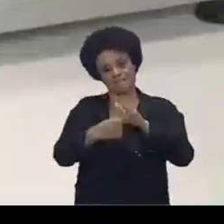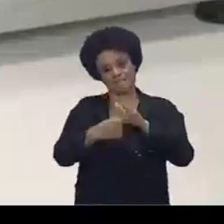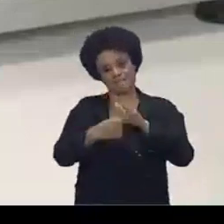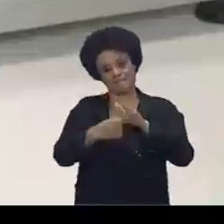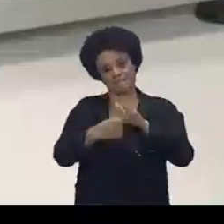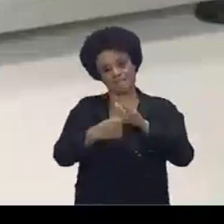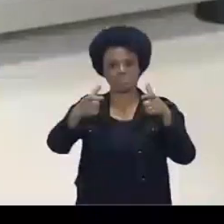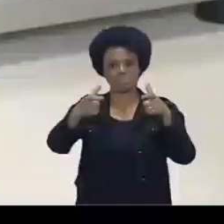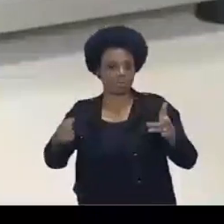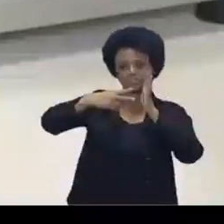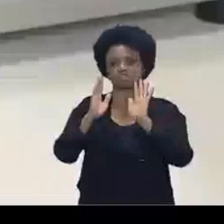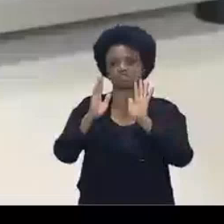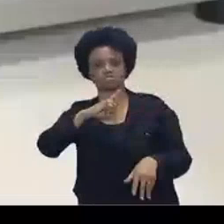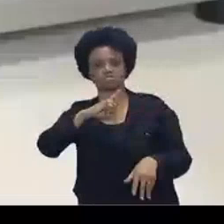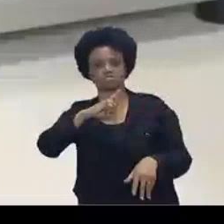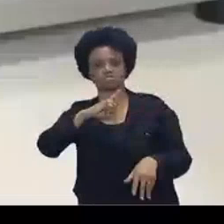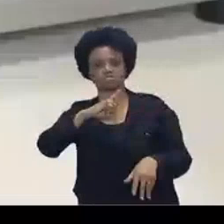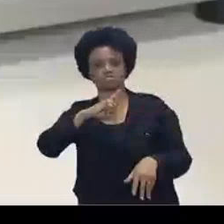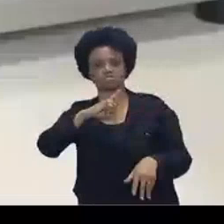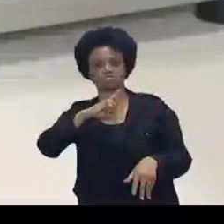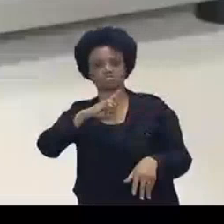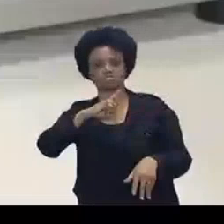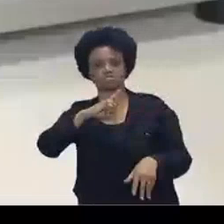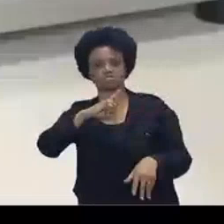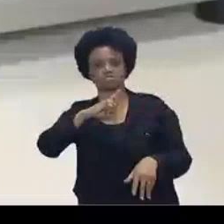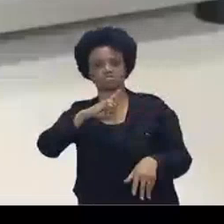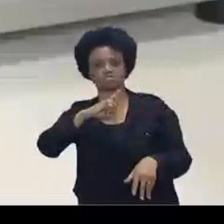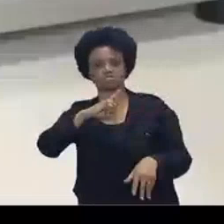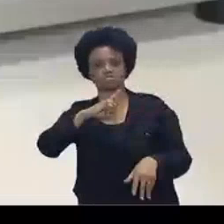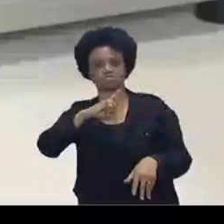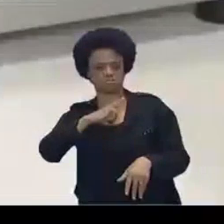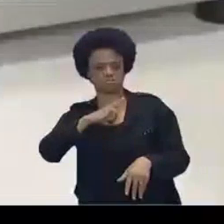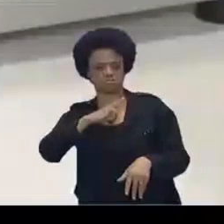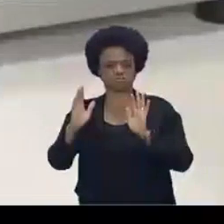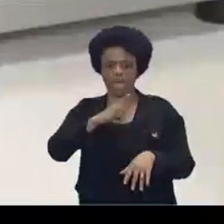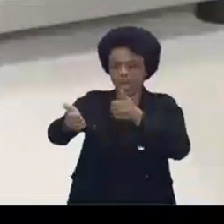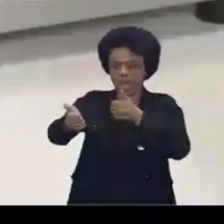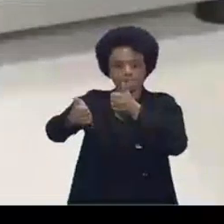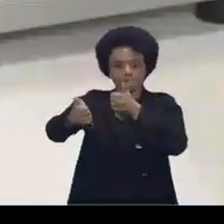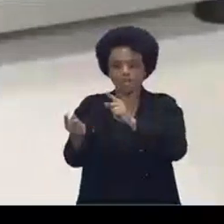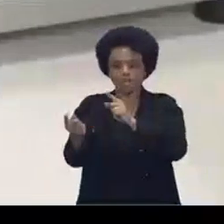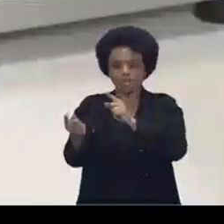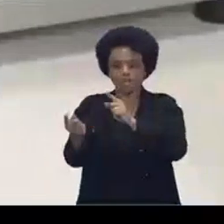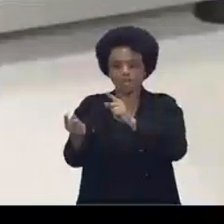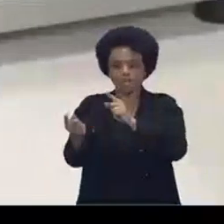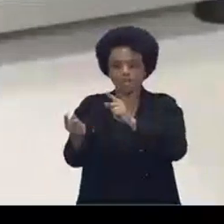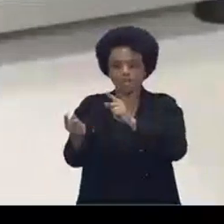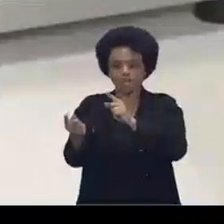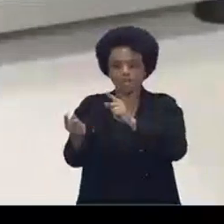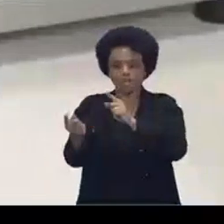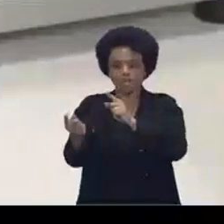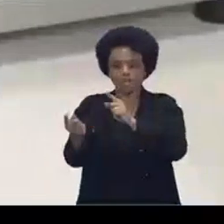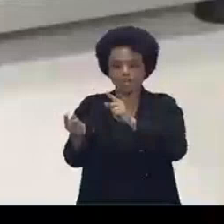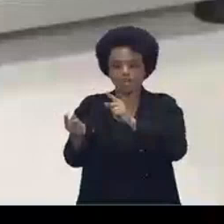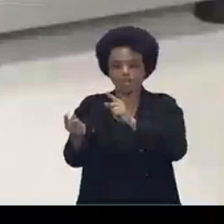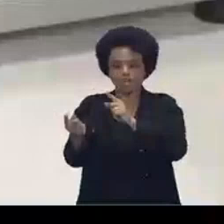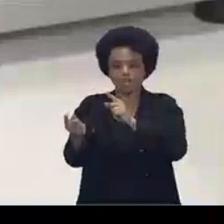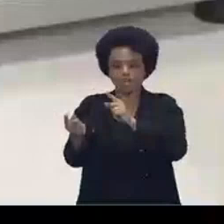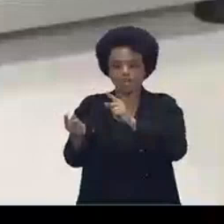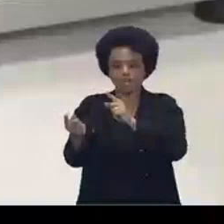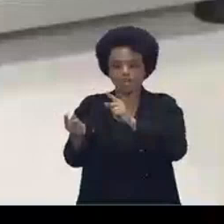estiverem mais próximos um do outro, você depois ainda tira uma média simples para você